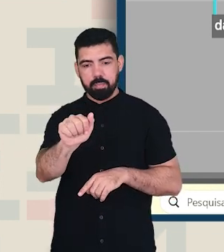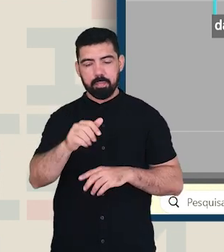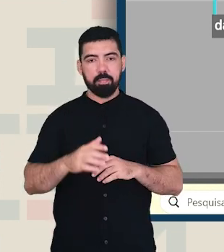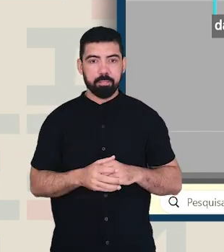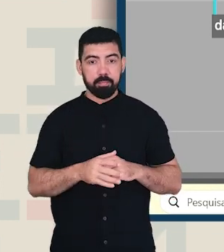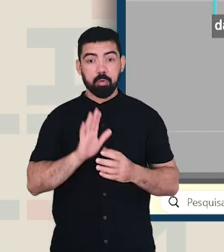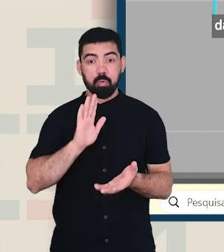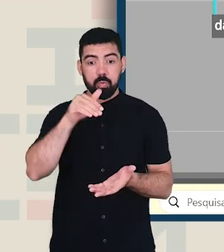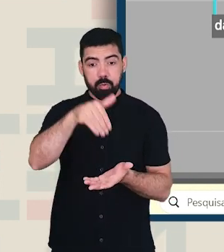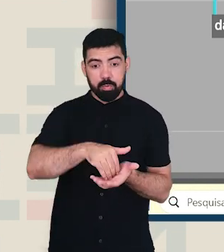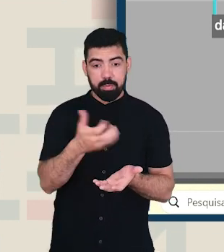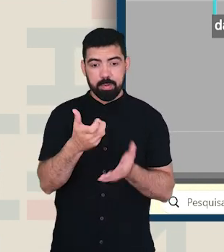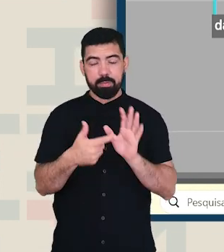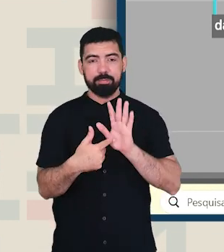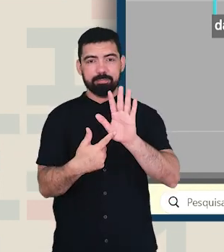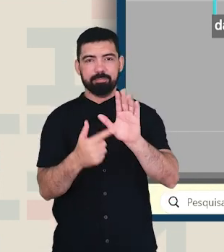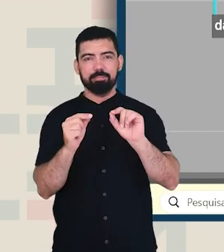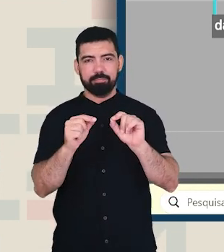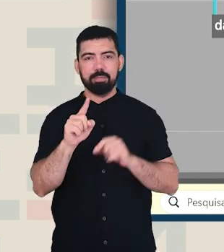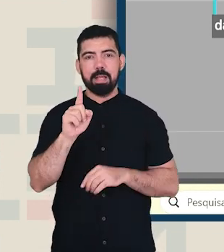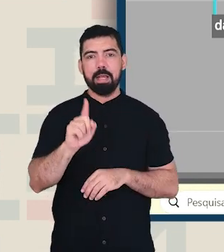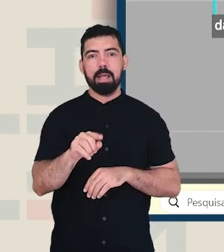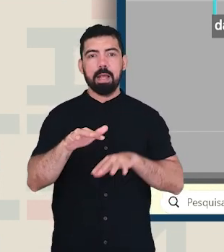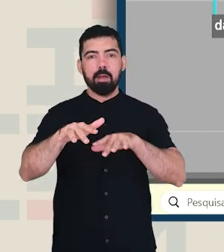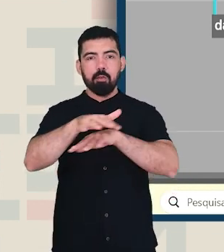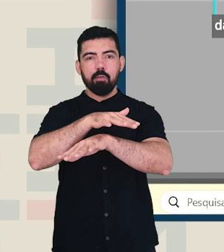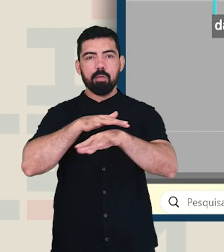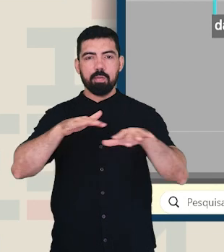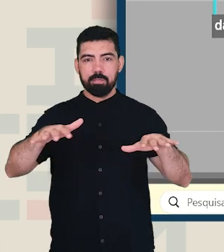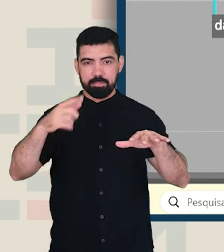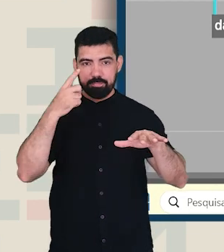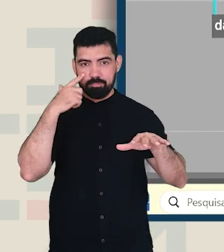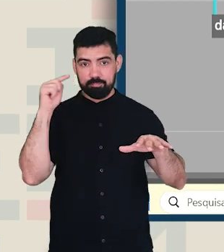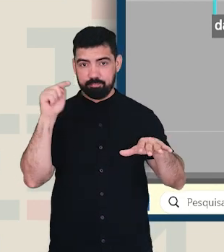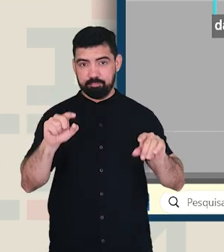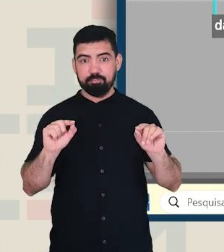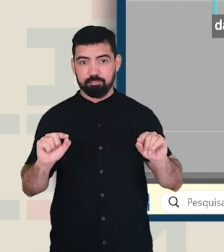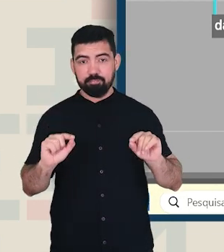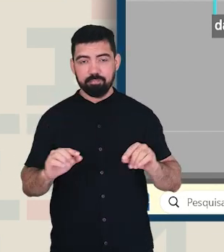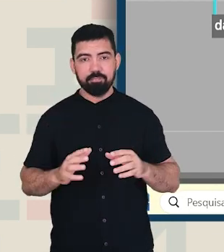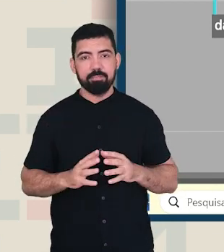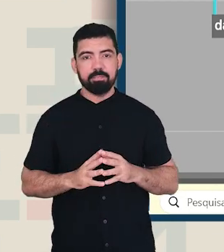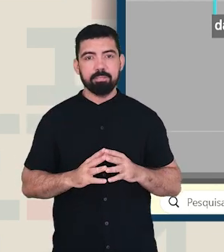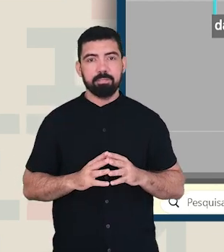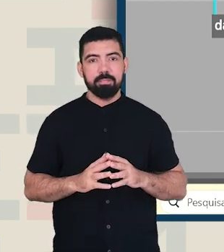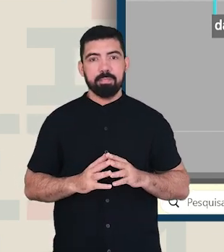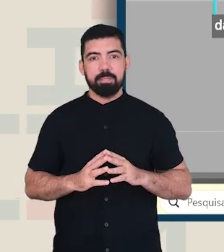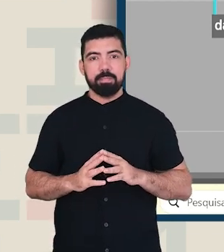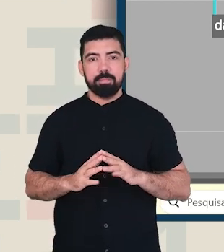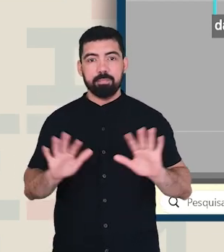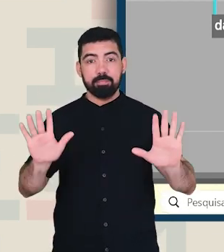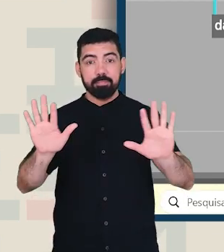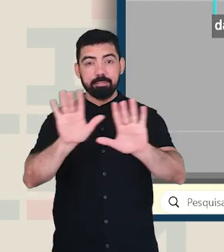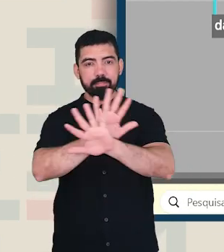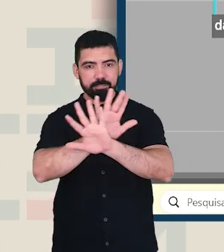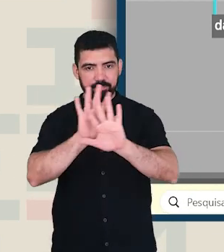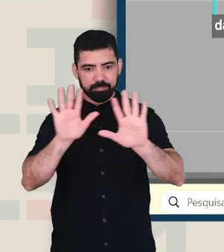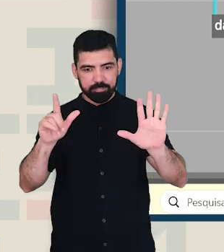um pouco o espectro, ou seja, vamos ver, tínhamos